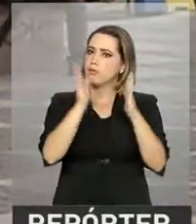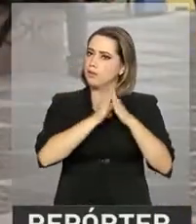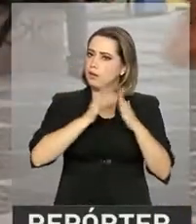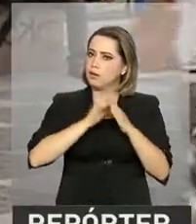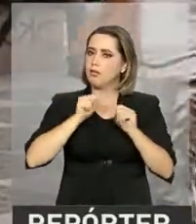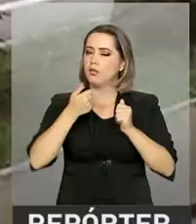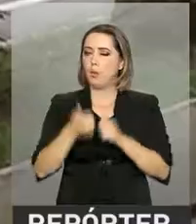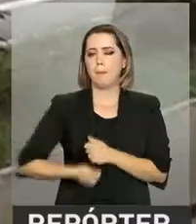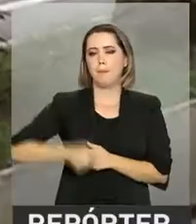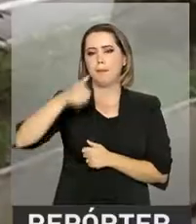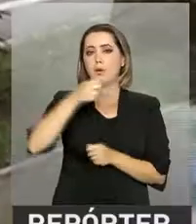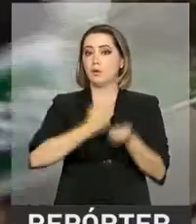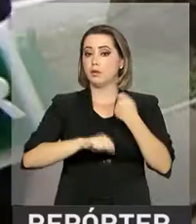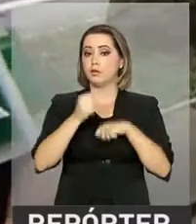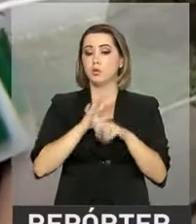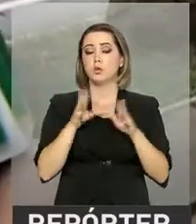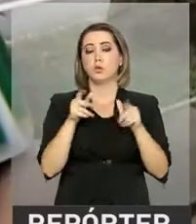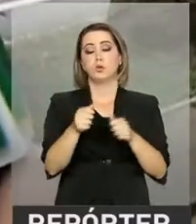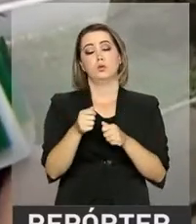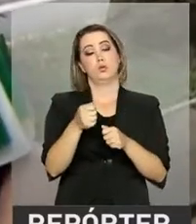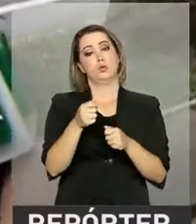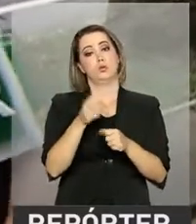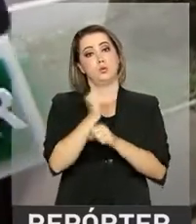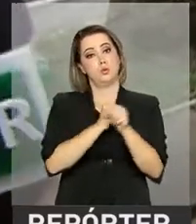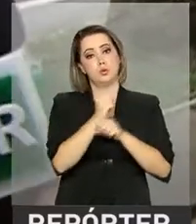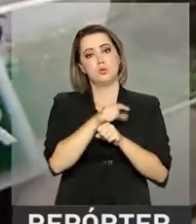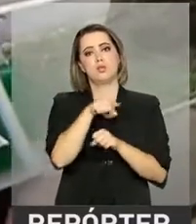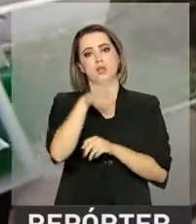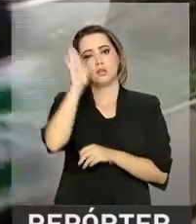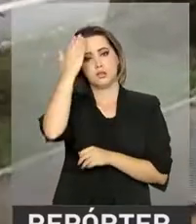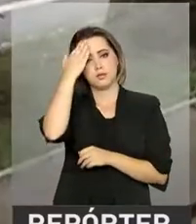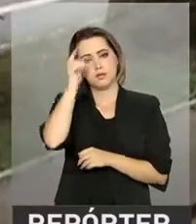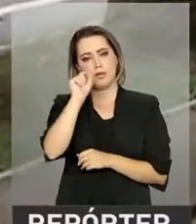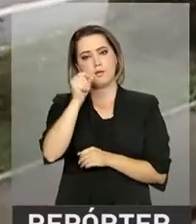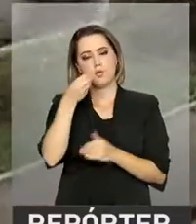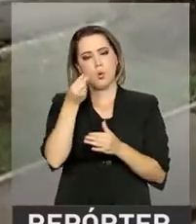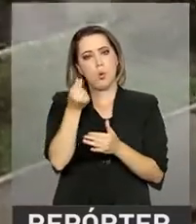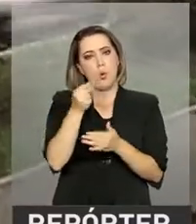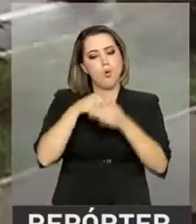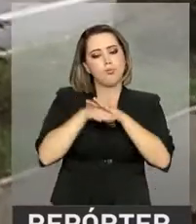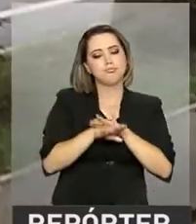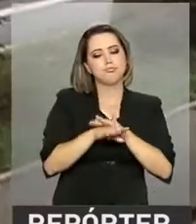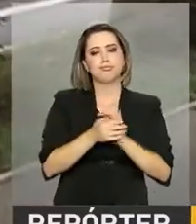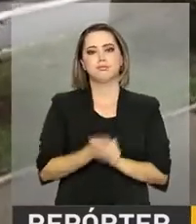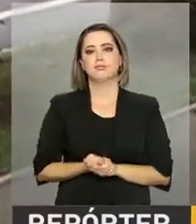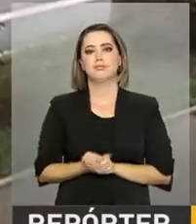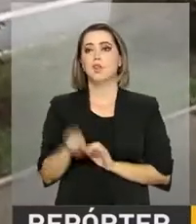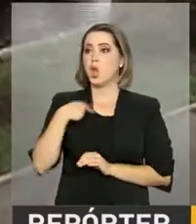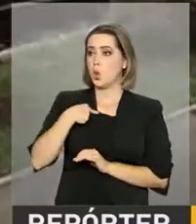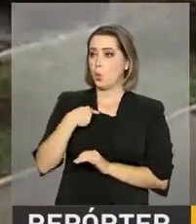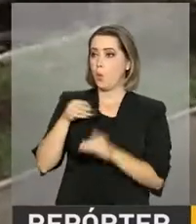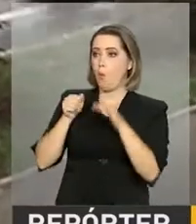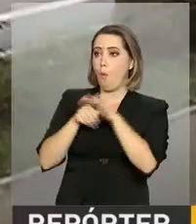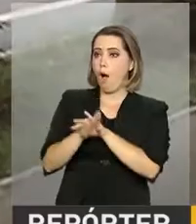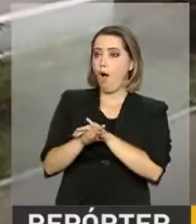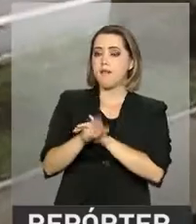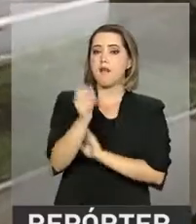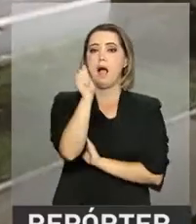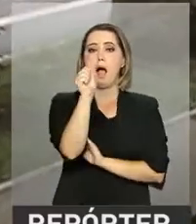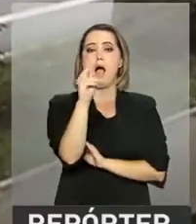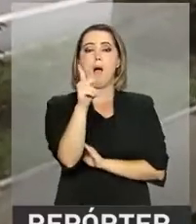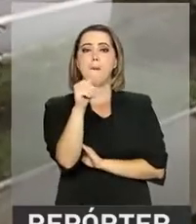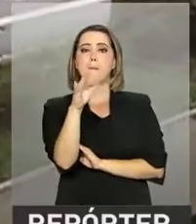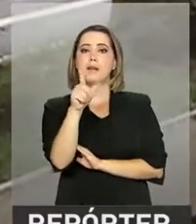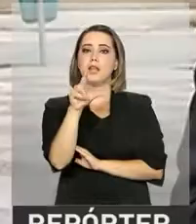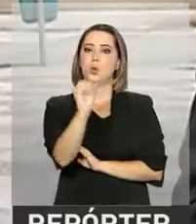as economias. Como todos os anos, Marilda já sabe para onde vai esse recurso extra. Ah, eu aplico. Eu deixo no banco,